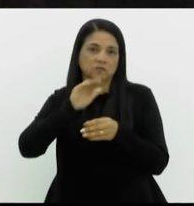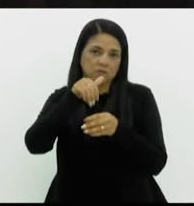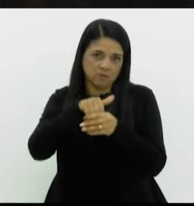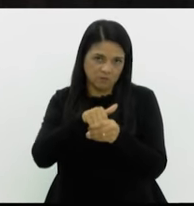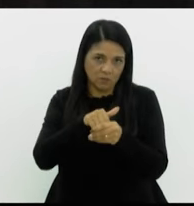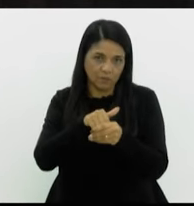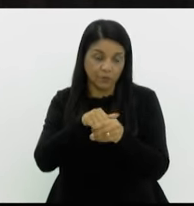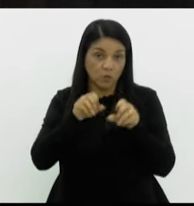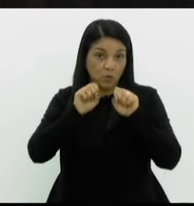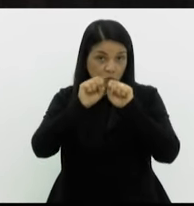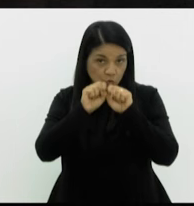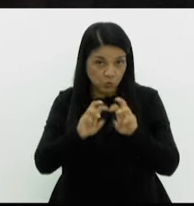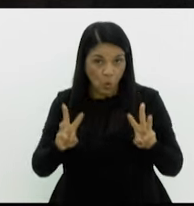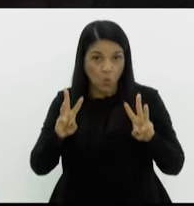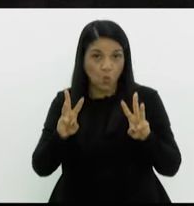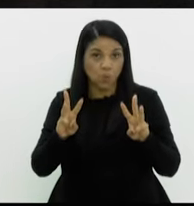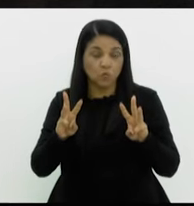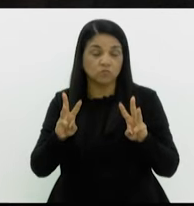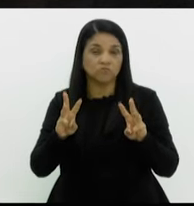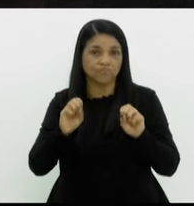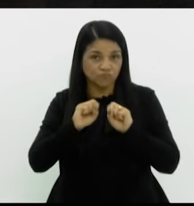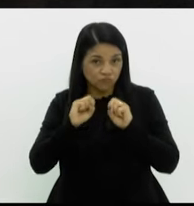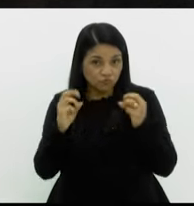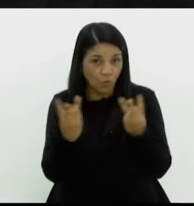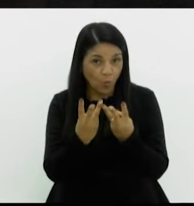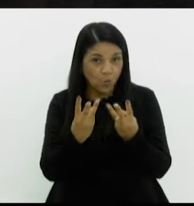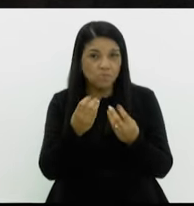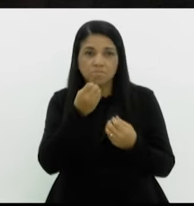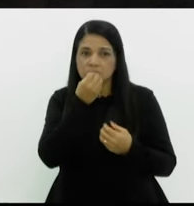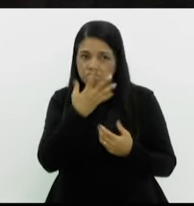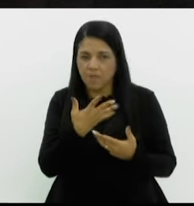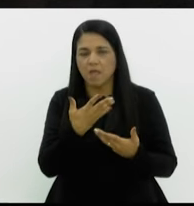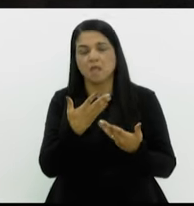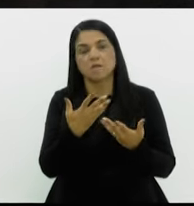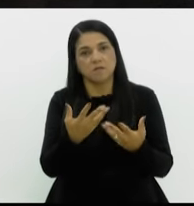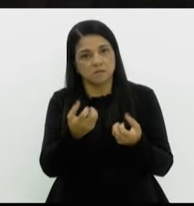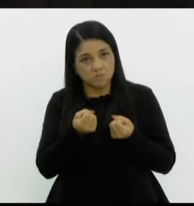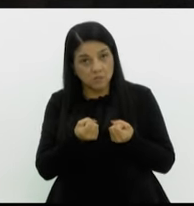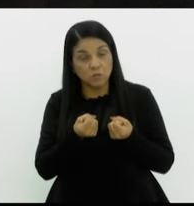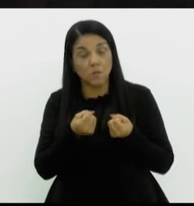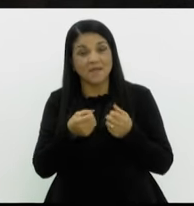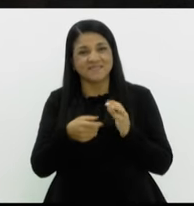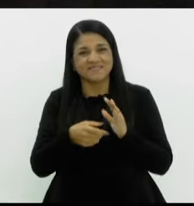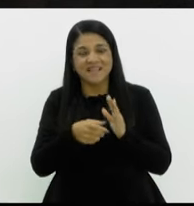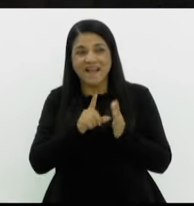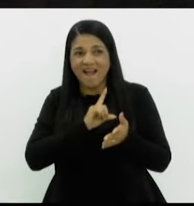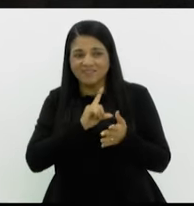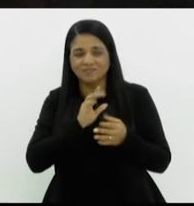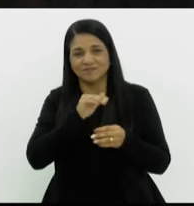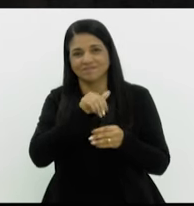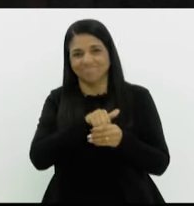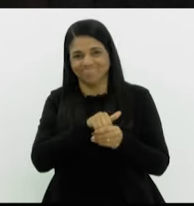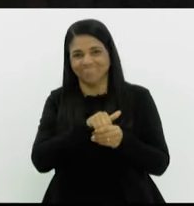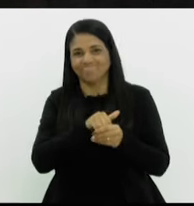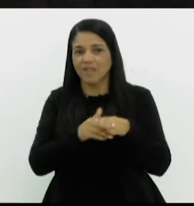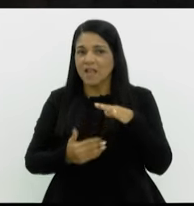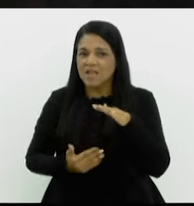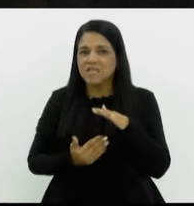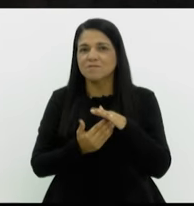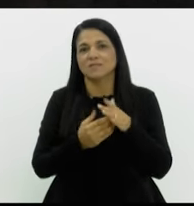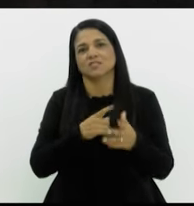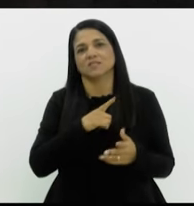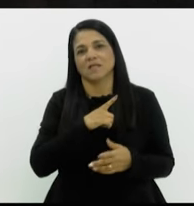Show é sempre bem-vindo, mas às vésperas das eleições tem as limitações